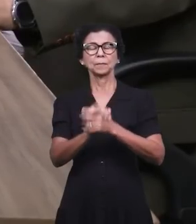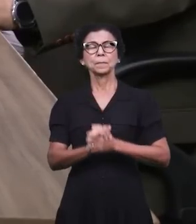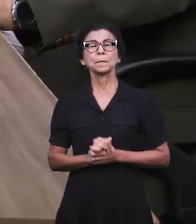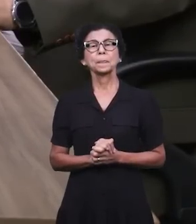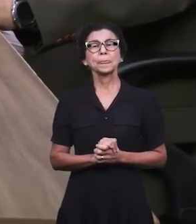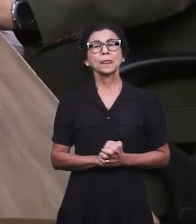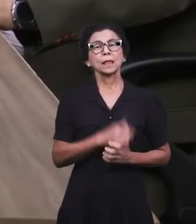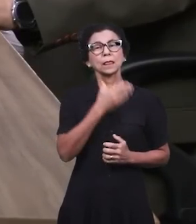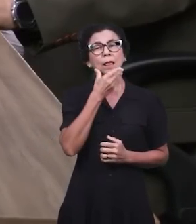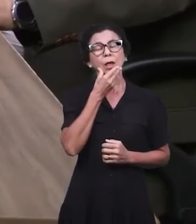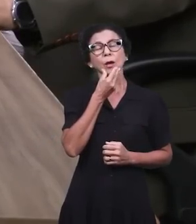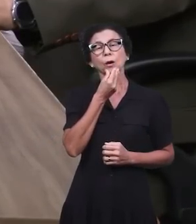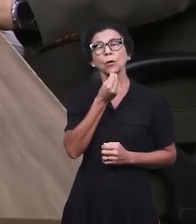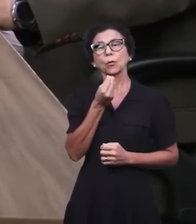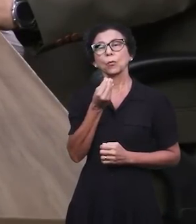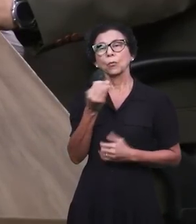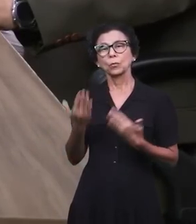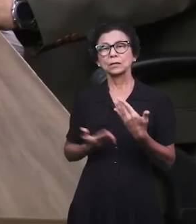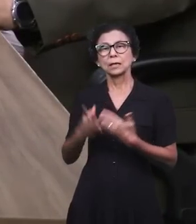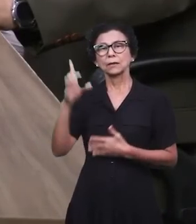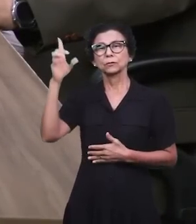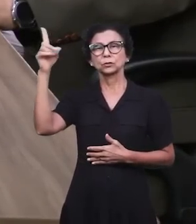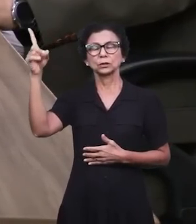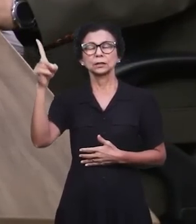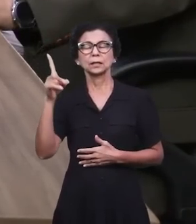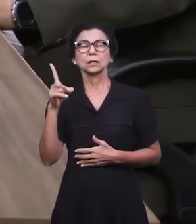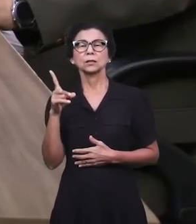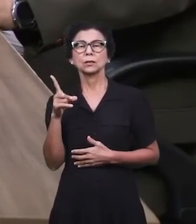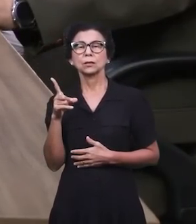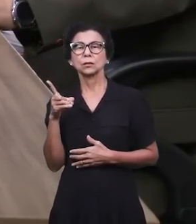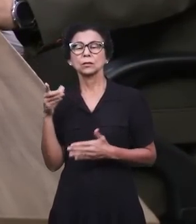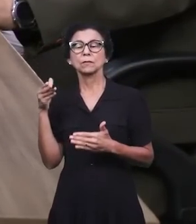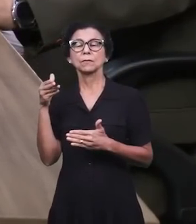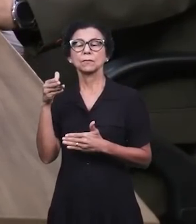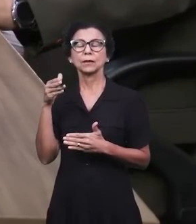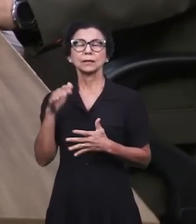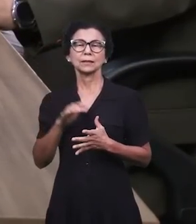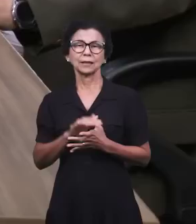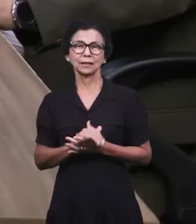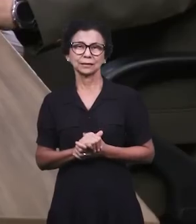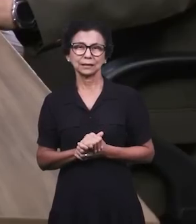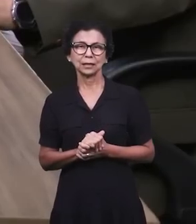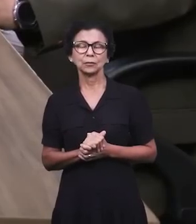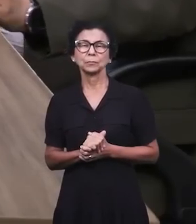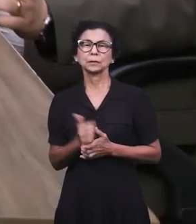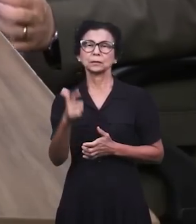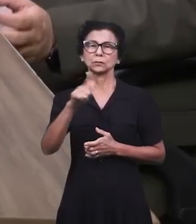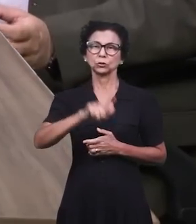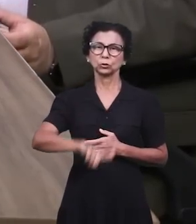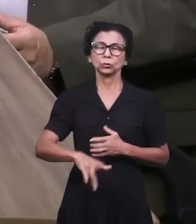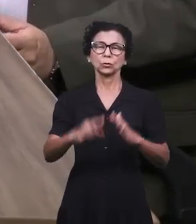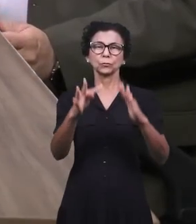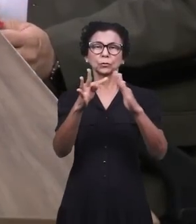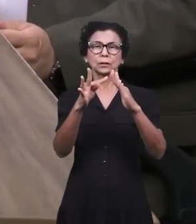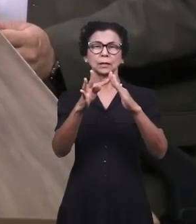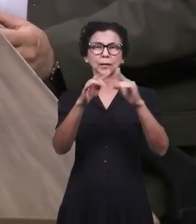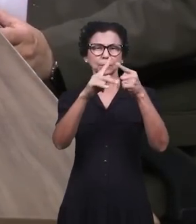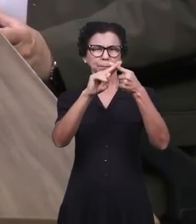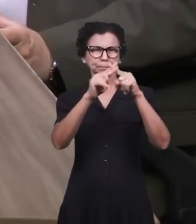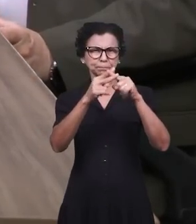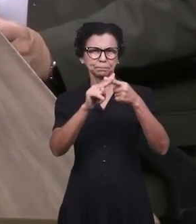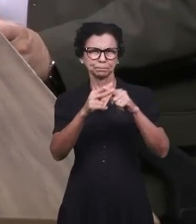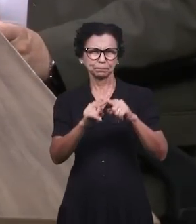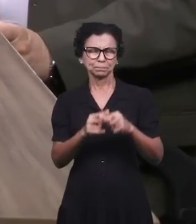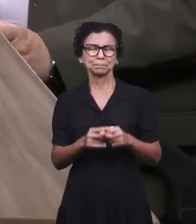mesmo dele restaurar, a gente entrou um pouco numa conversa sobre os métodos construtivos, né? Então, a palavra do Senhor ela é muito